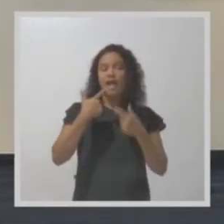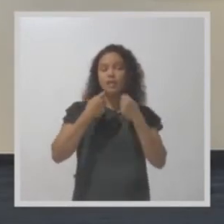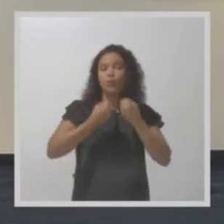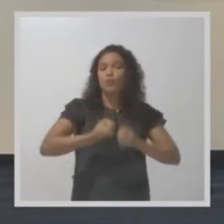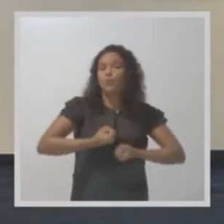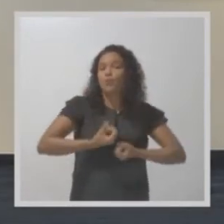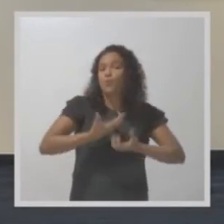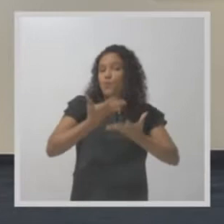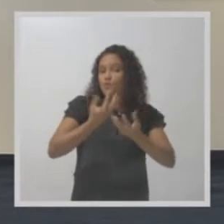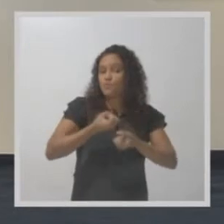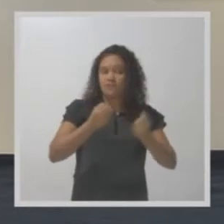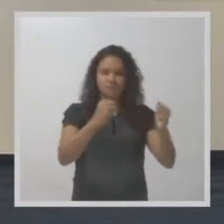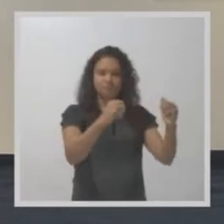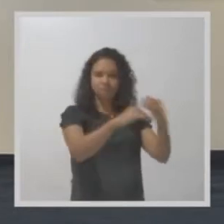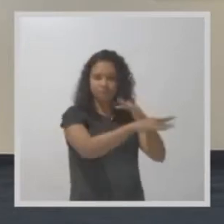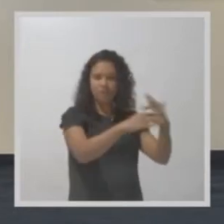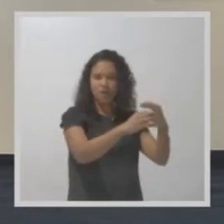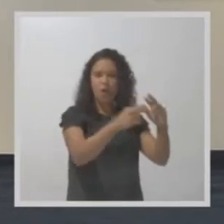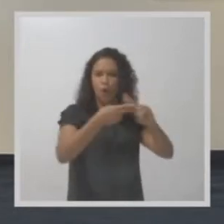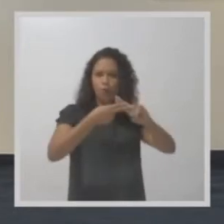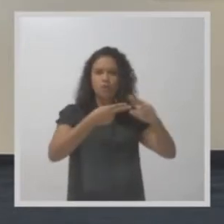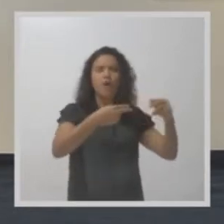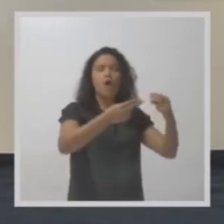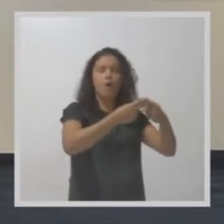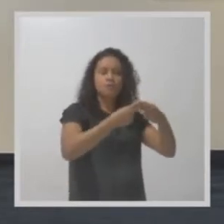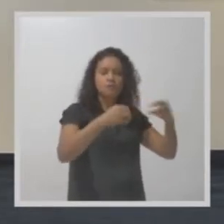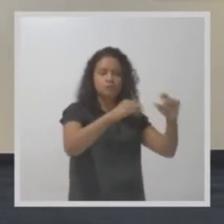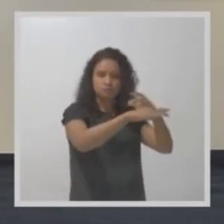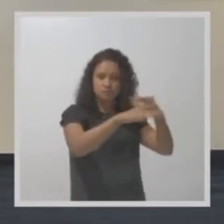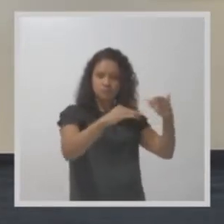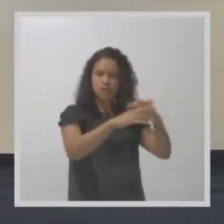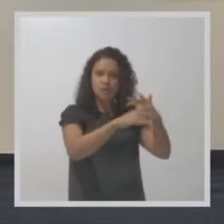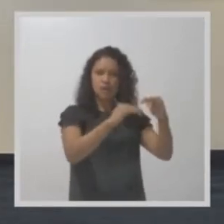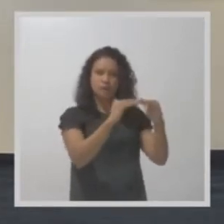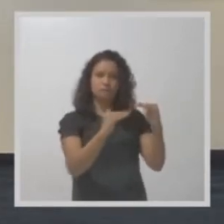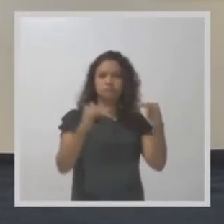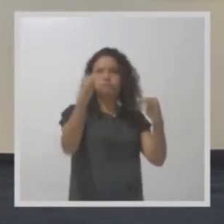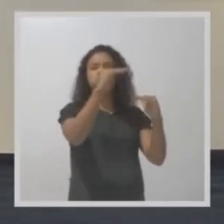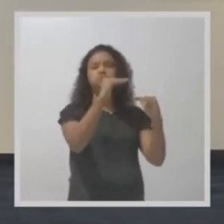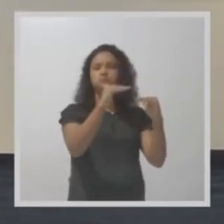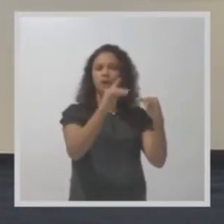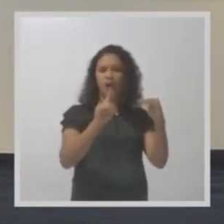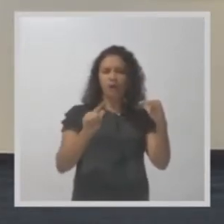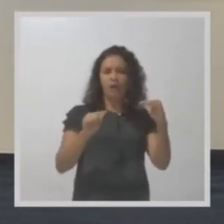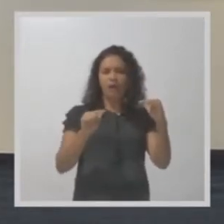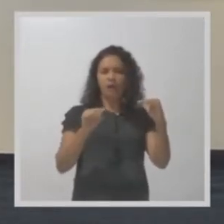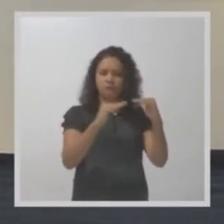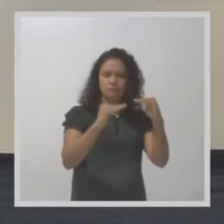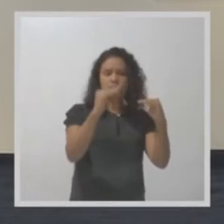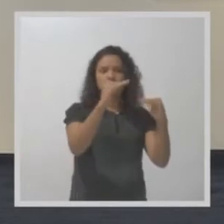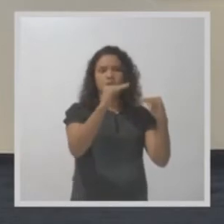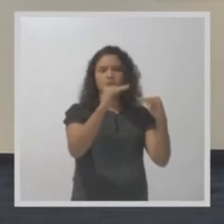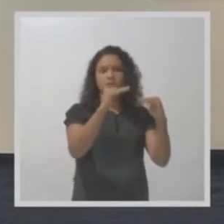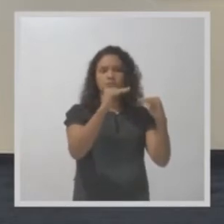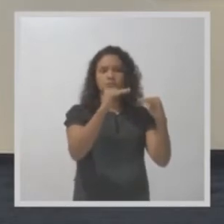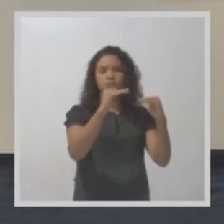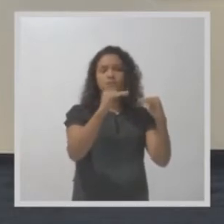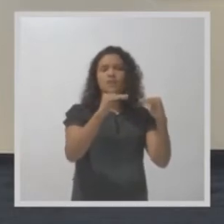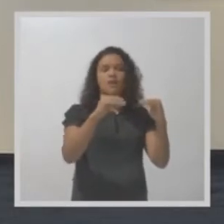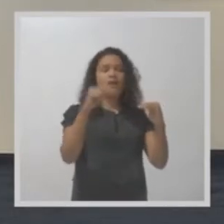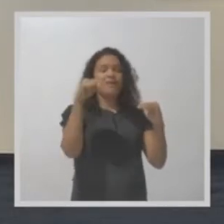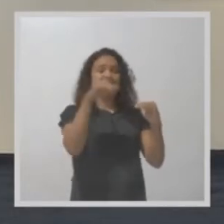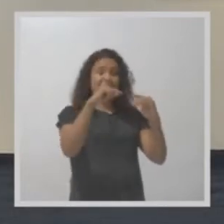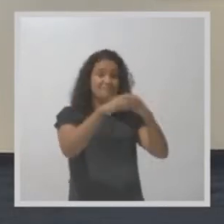ela é uma variedade urbana de prestígio? Não. Dentro de uma mesma cidade, aqui em Belém mesmo, nós temos